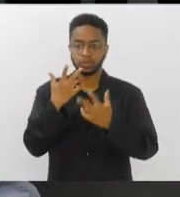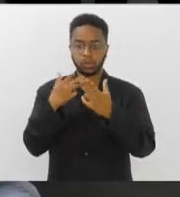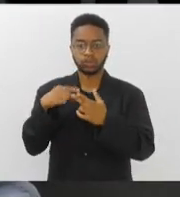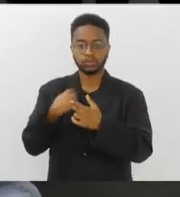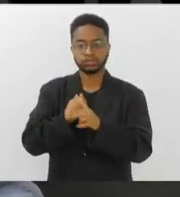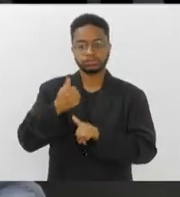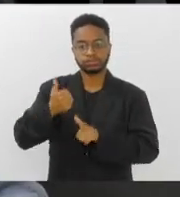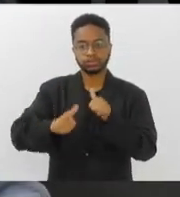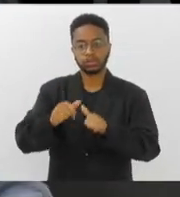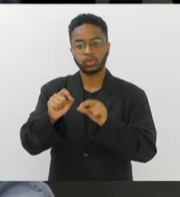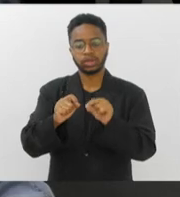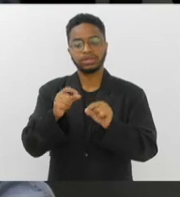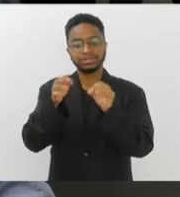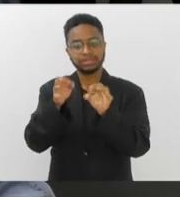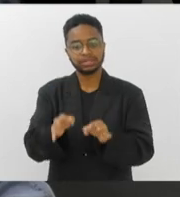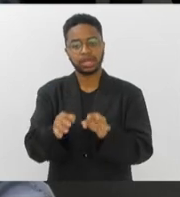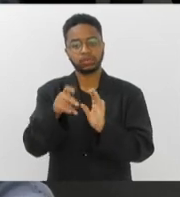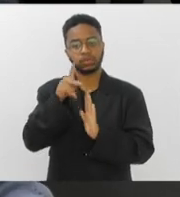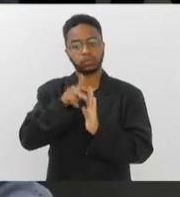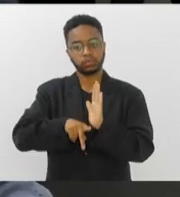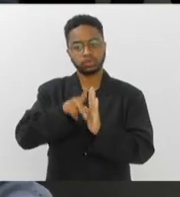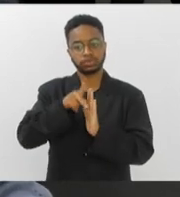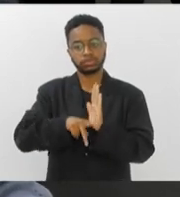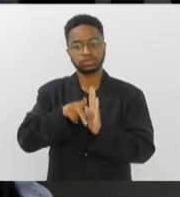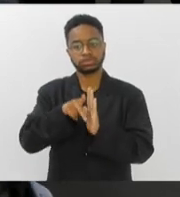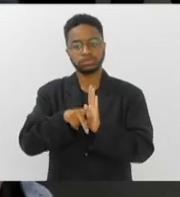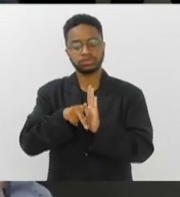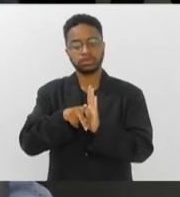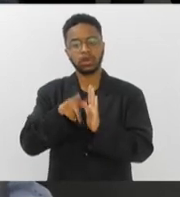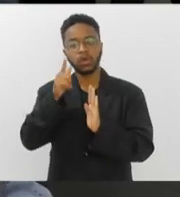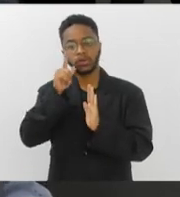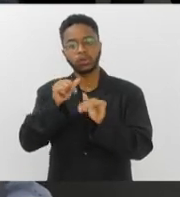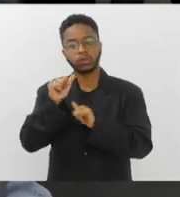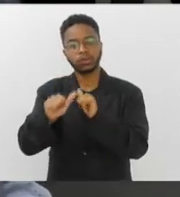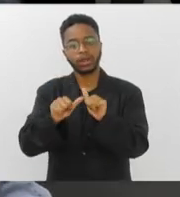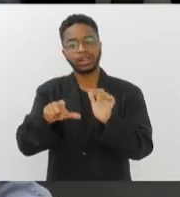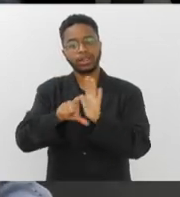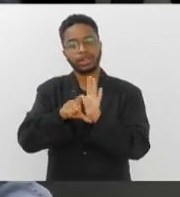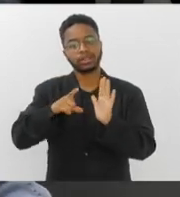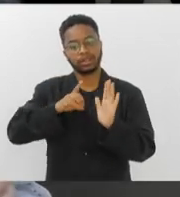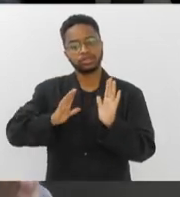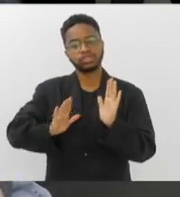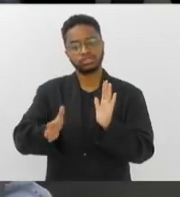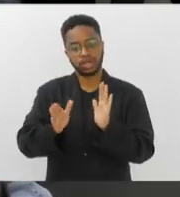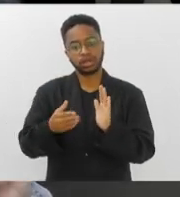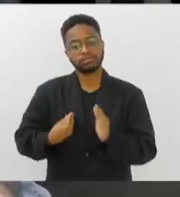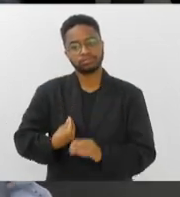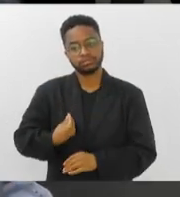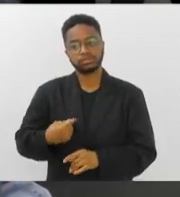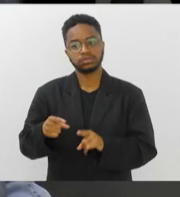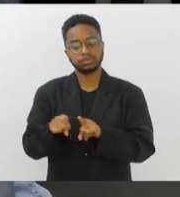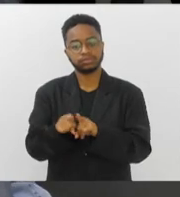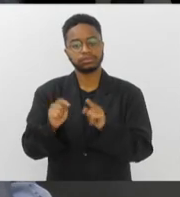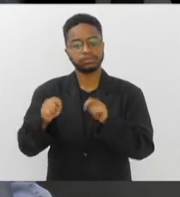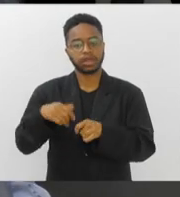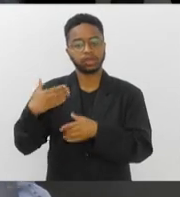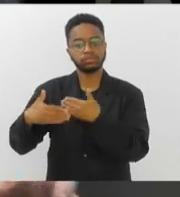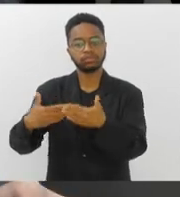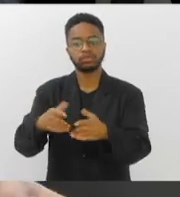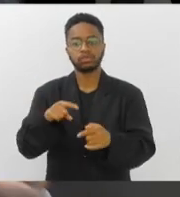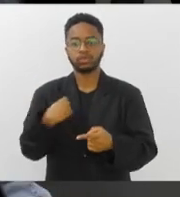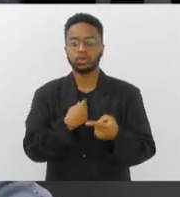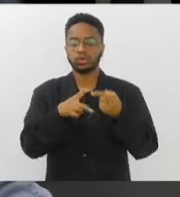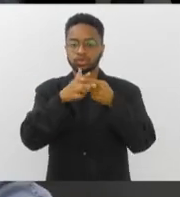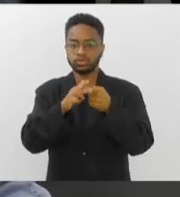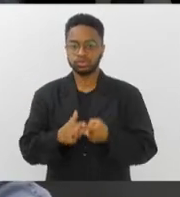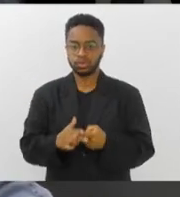o ideal era que esse projeto mexesse nas leis atualmente existentes para que a gente fosse aprimorando a perfeição da legislação,